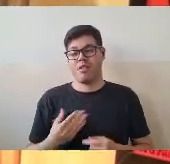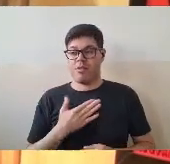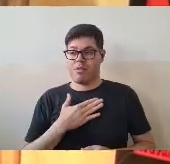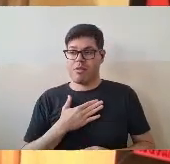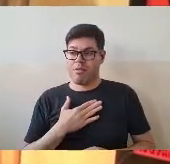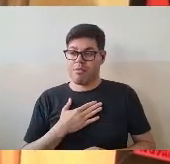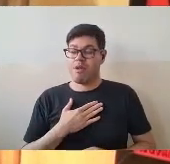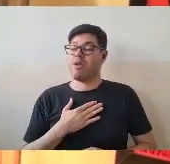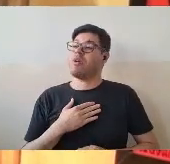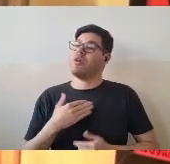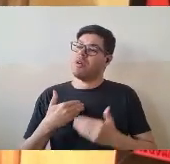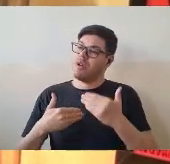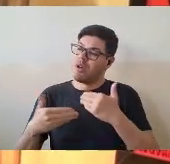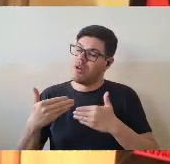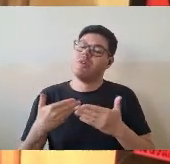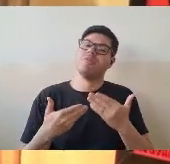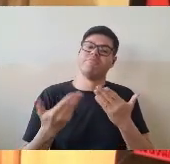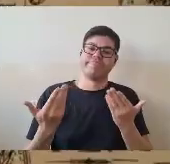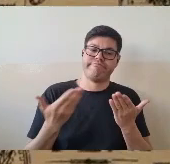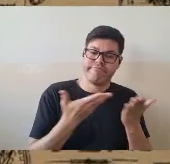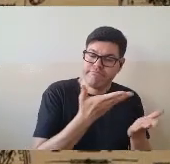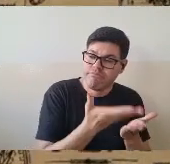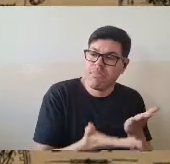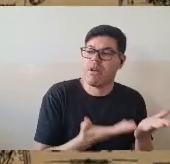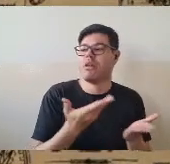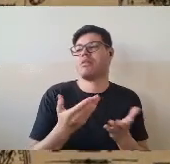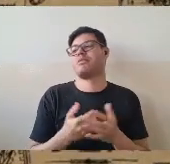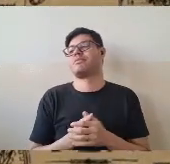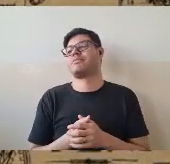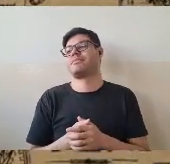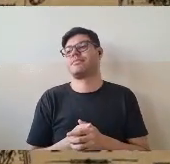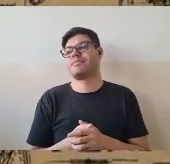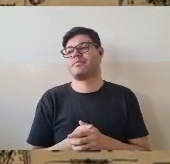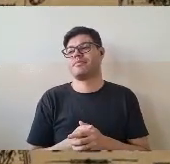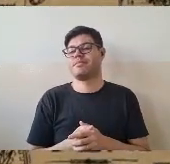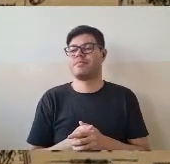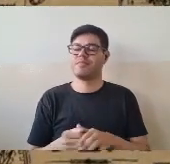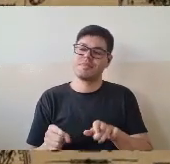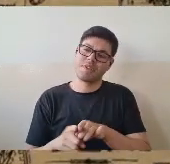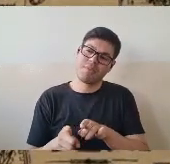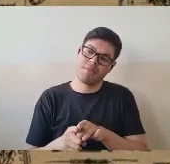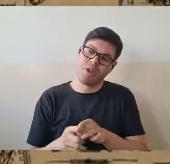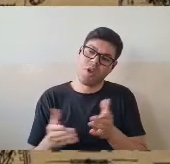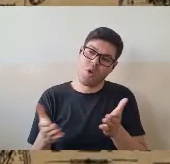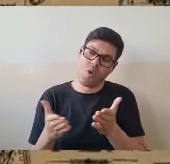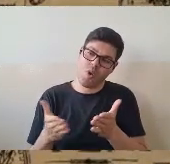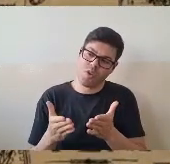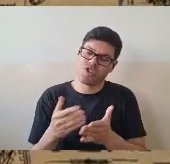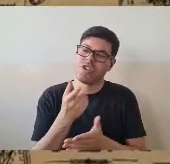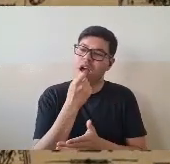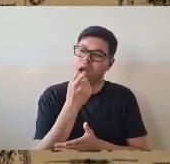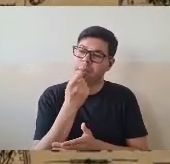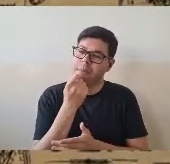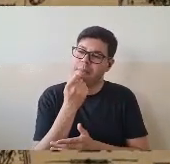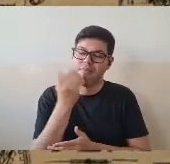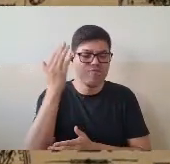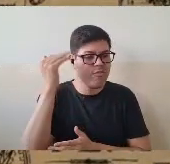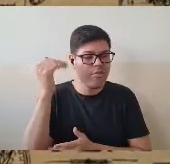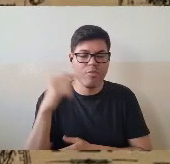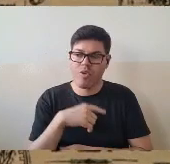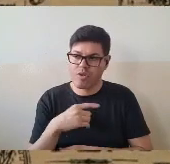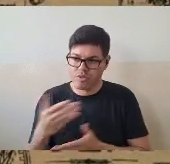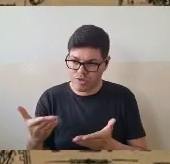Dispacilina e Bezetacil associado? Não, Despacilina não está encontrando, mas Bezetacil sim. Mas antes Muito, tivemos vários casos